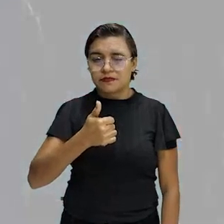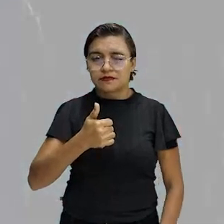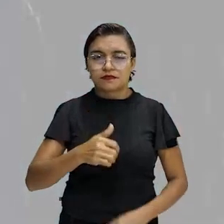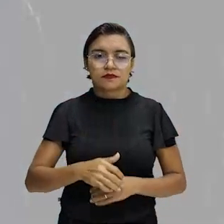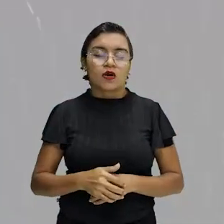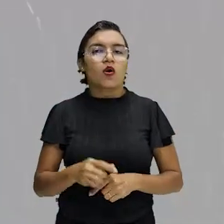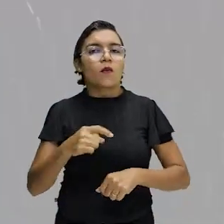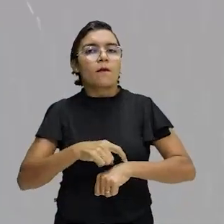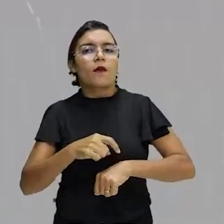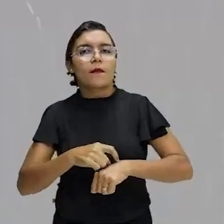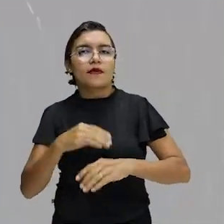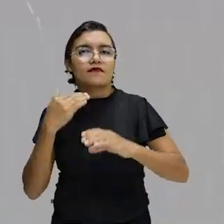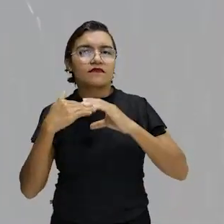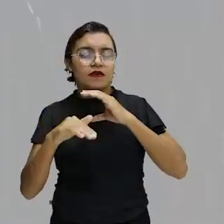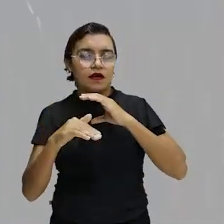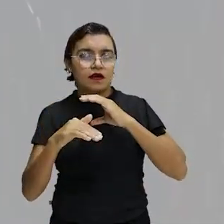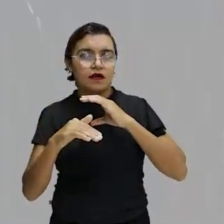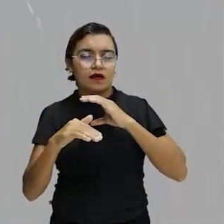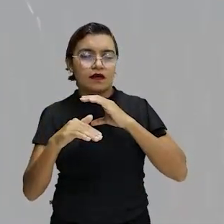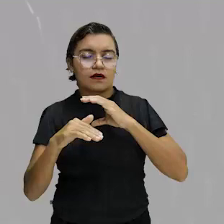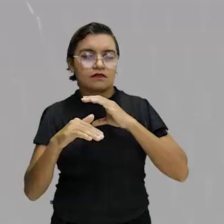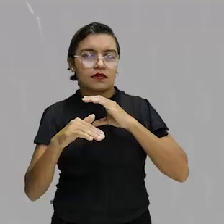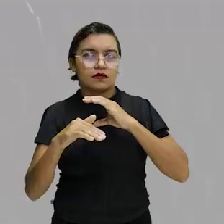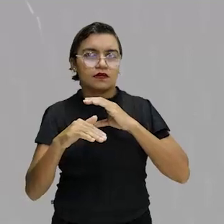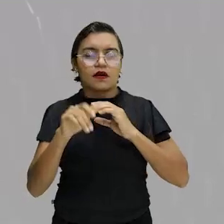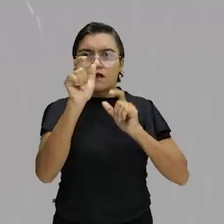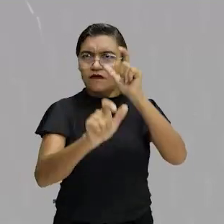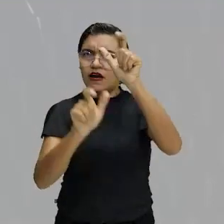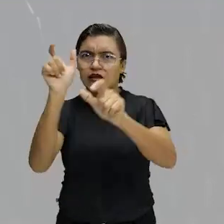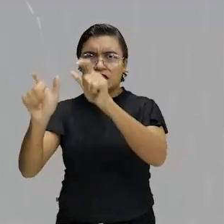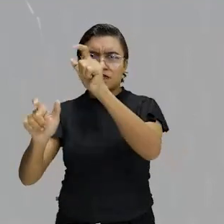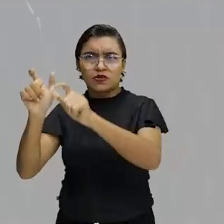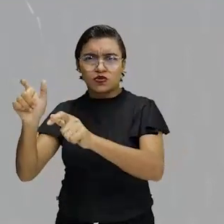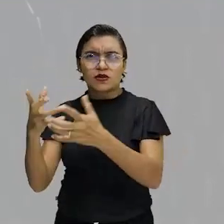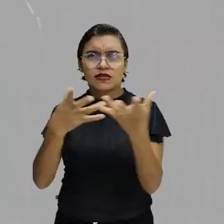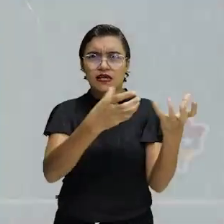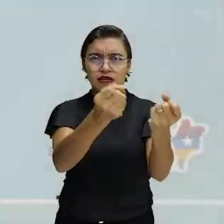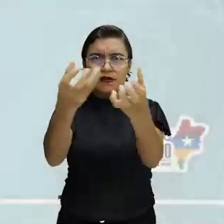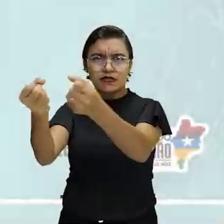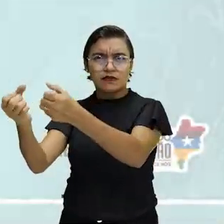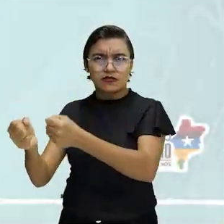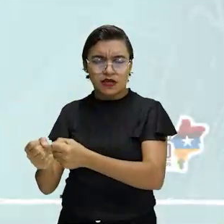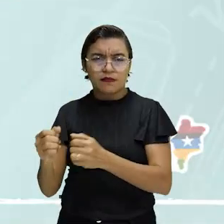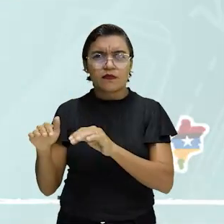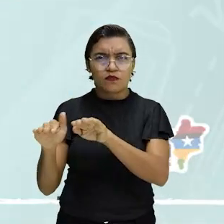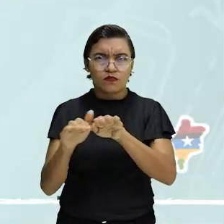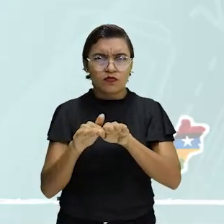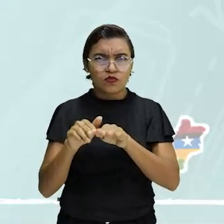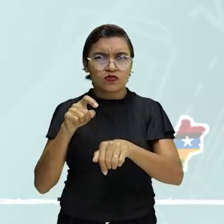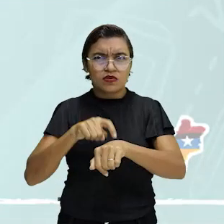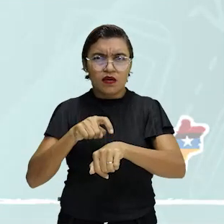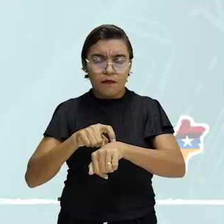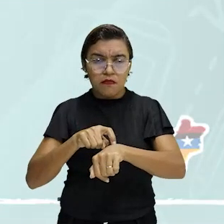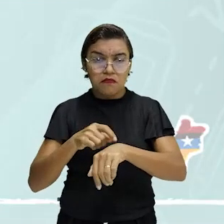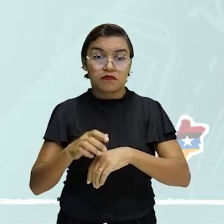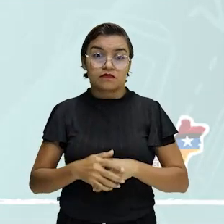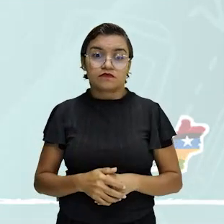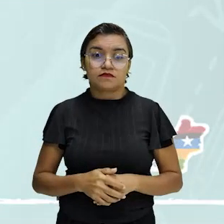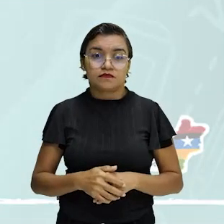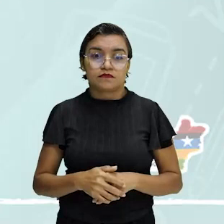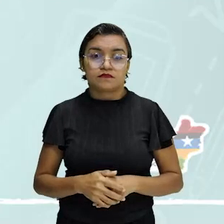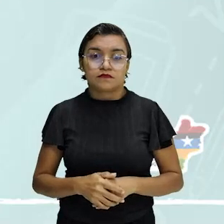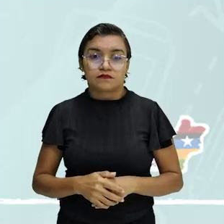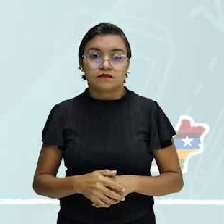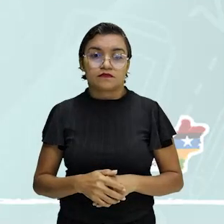enviar um e-mail, eu posso enviar para várias pessoas ao mesmo tempo? Bem fácil, né, turma? Dependendo do assunto que queremos expressar e de